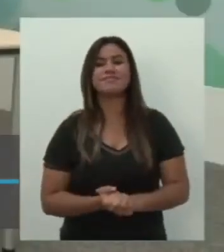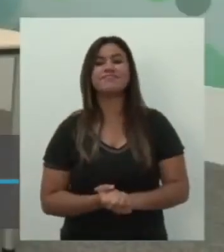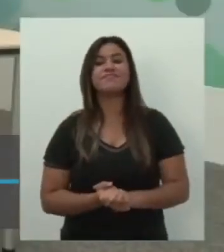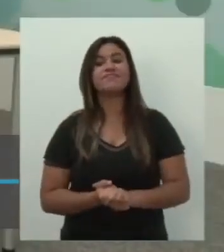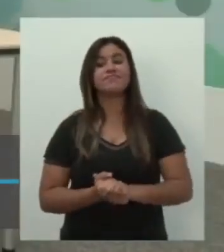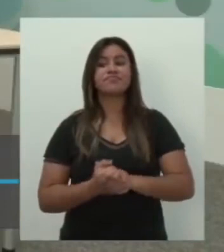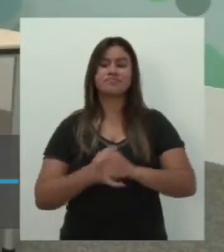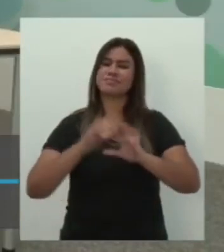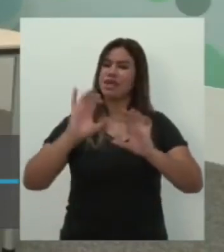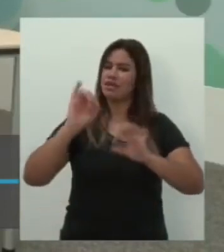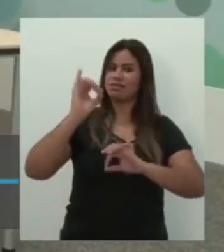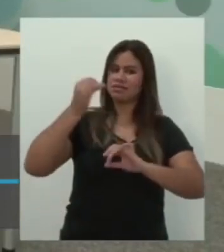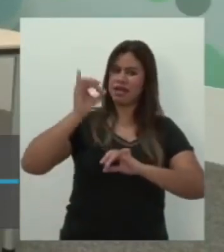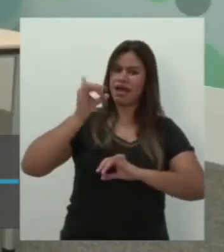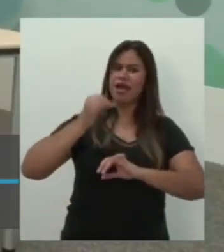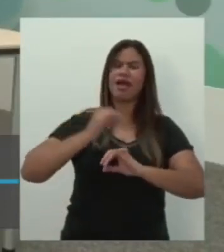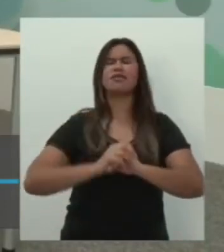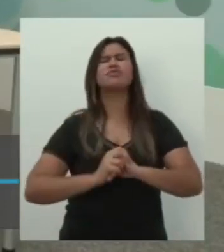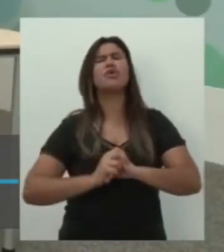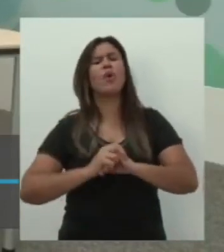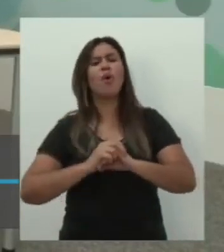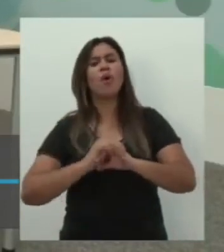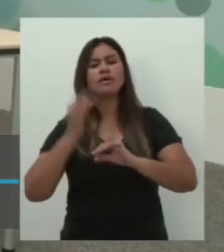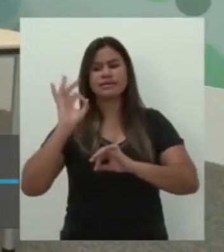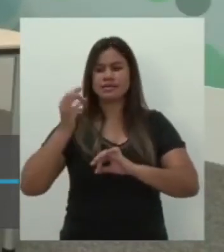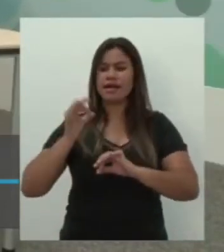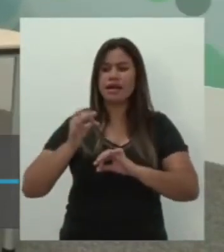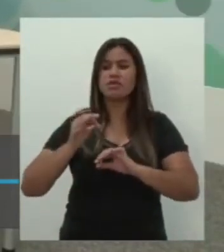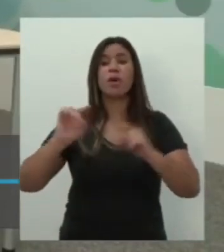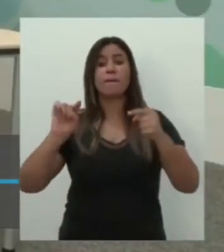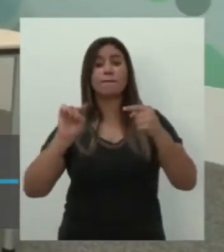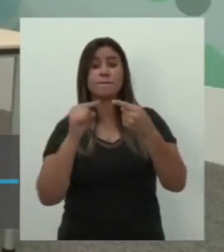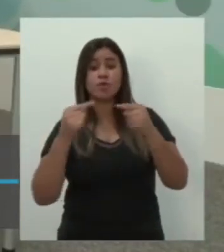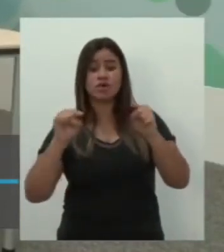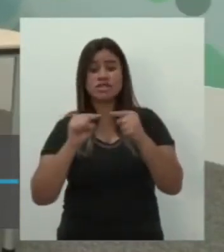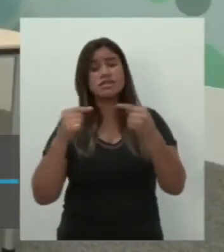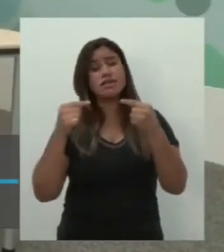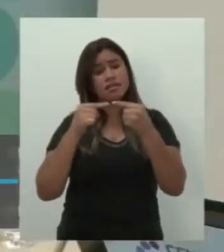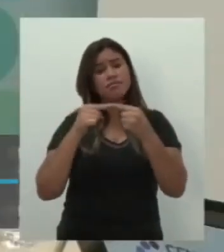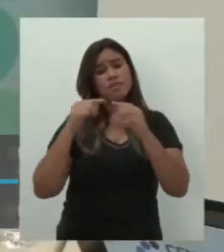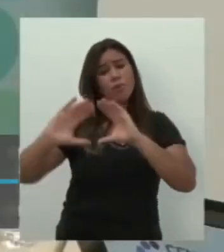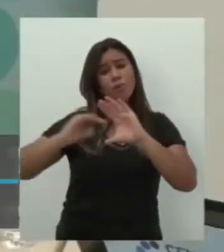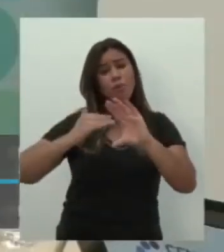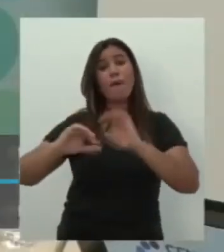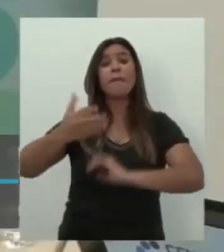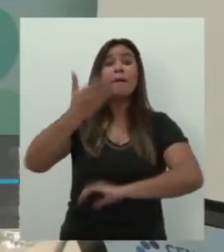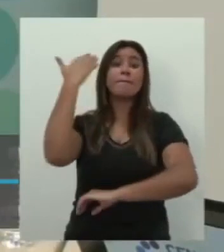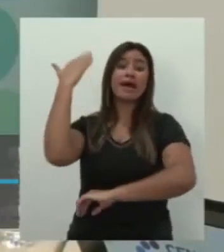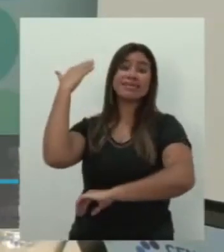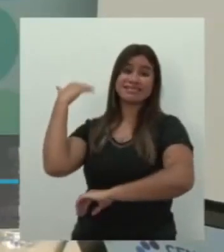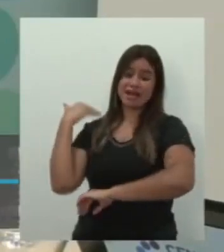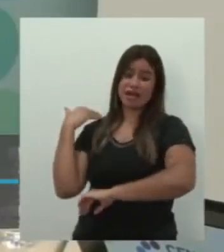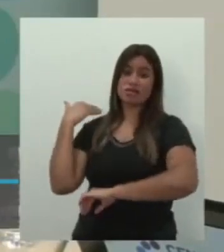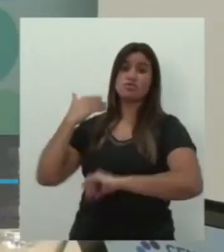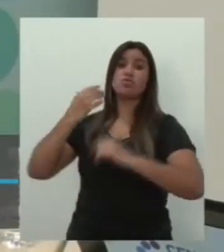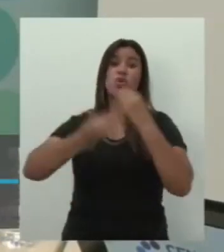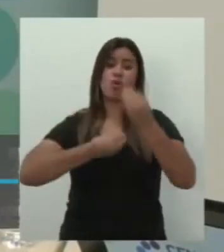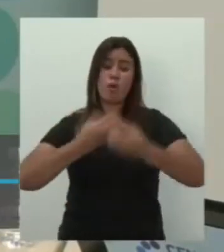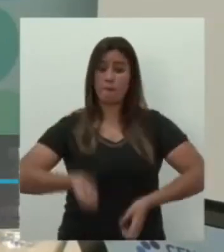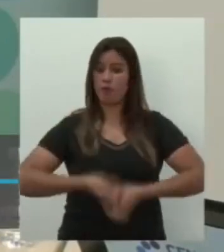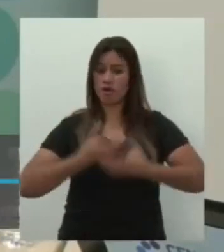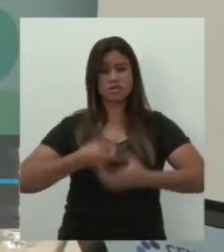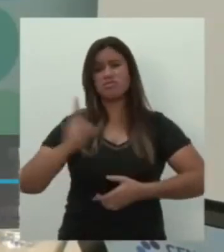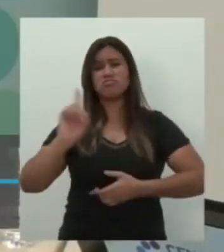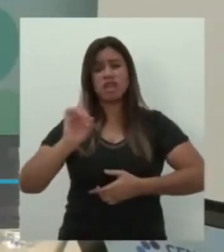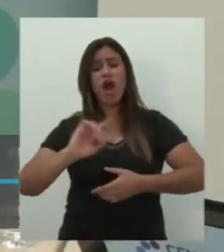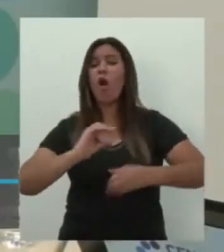favor. A poesia, ela é musical, Só que a poesia, na Idade Média, ela só existia a partir da música, junto com a música.